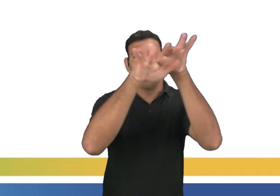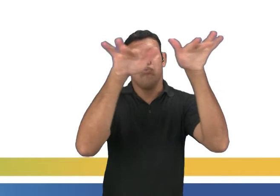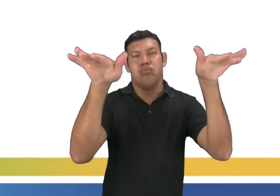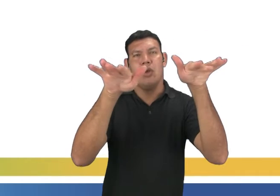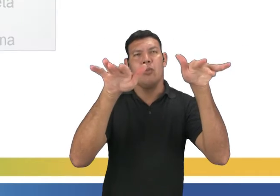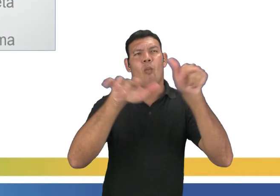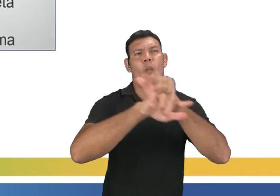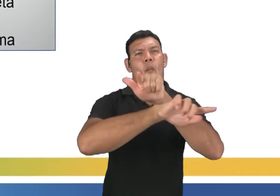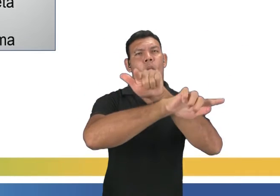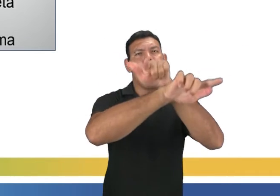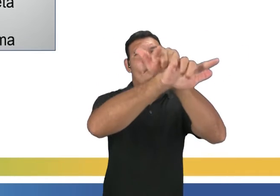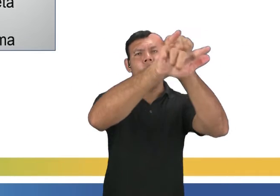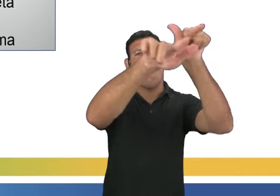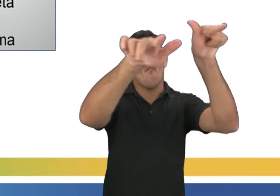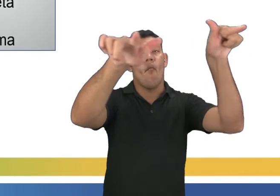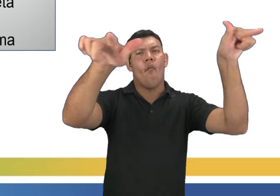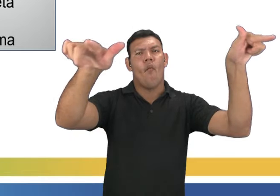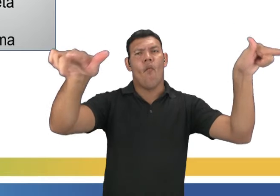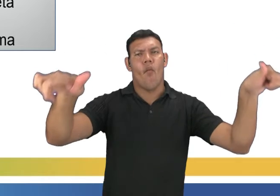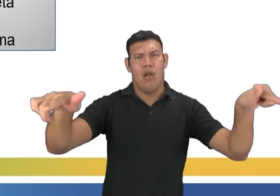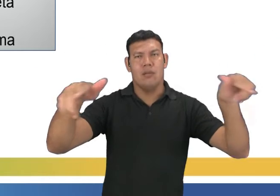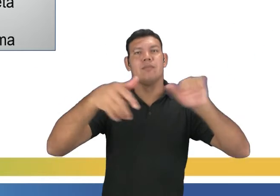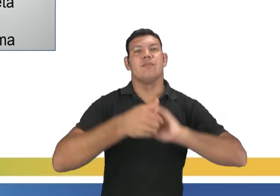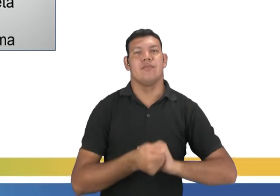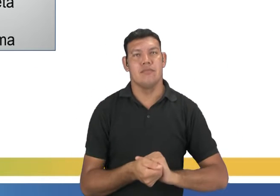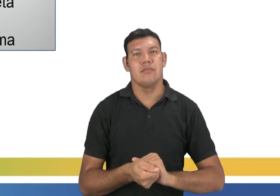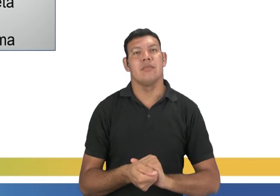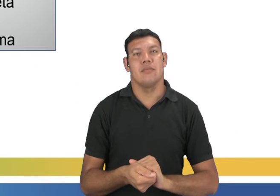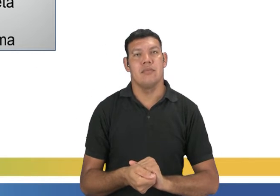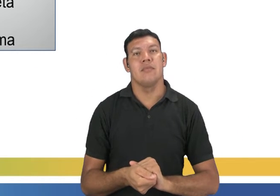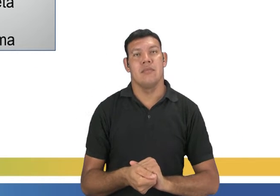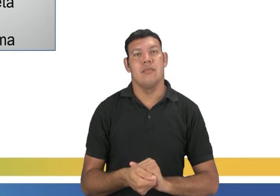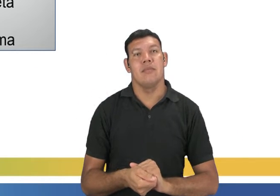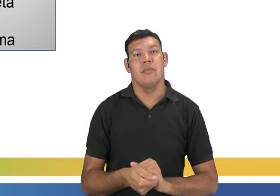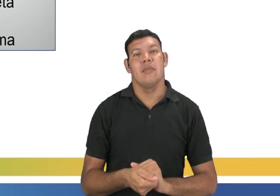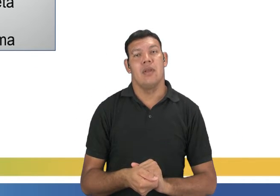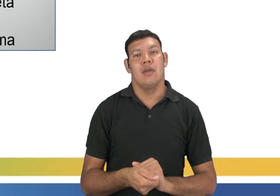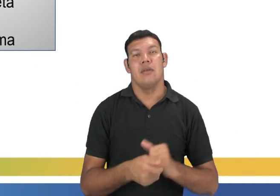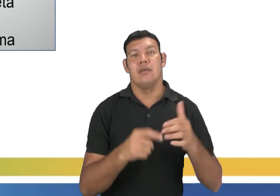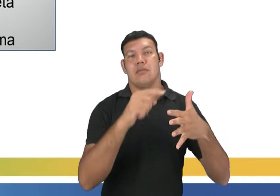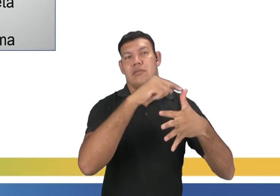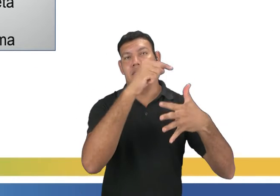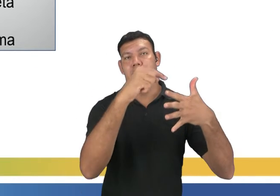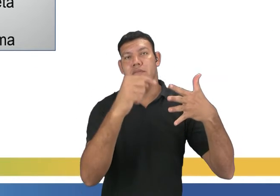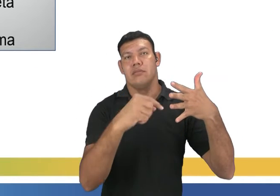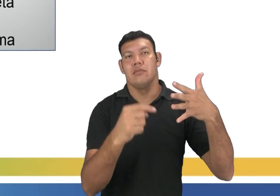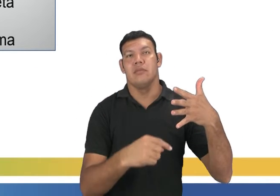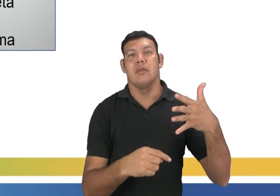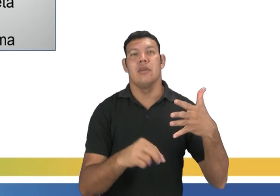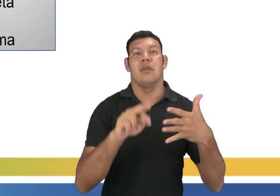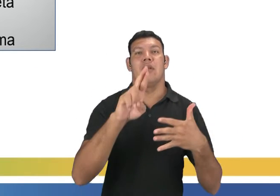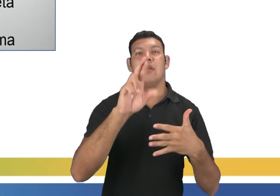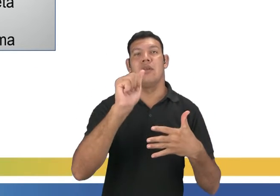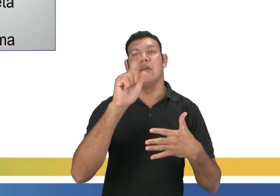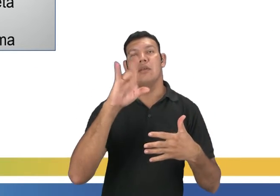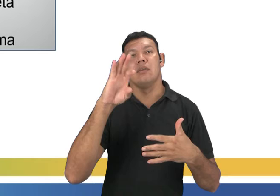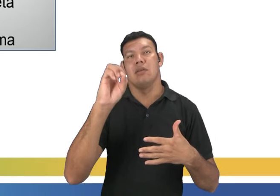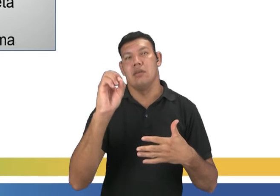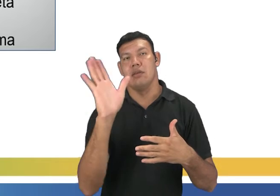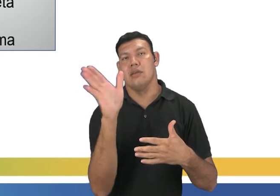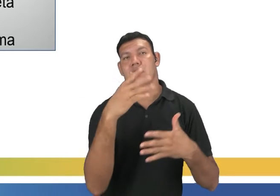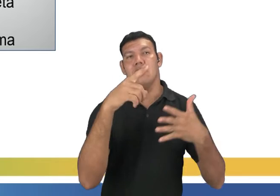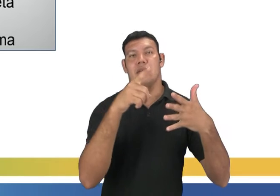vácuo. E no vácuo vai se propagar aquelas ondas ali, tá? Ondas de raio, micro-ondas, infravermelho, luz